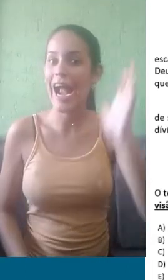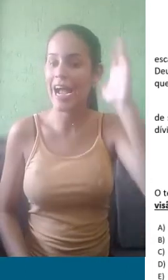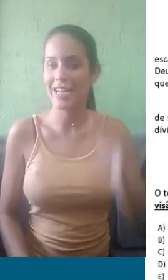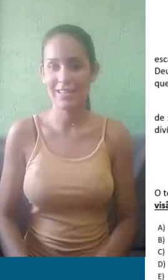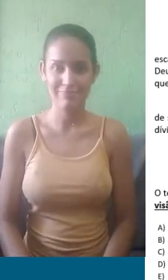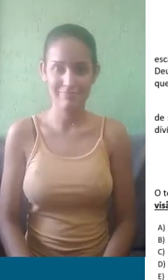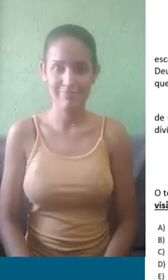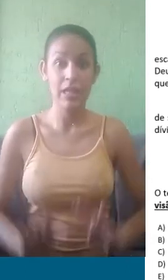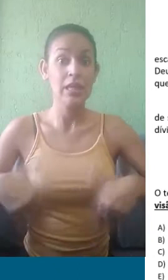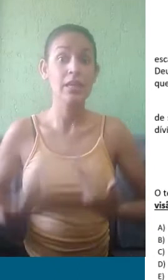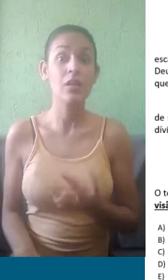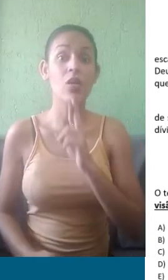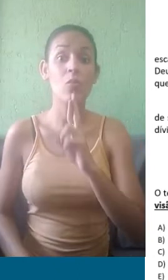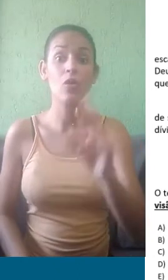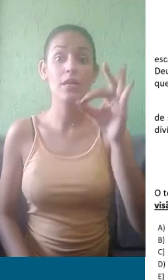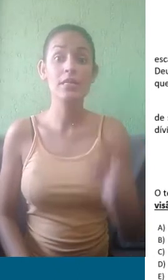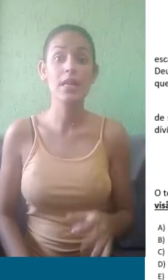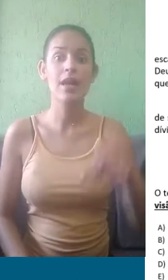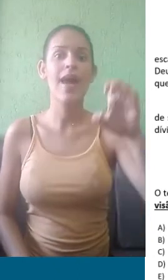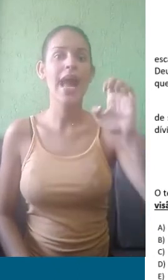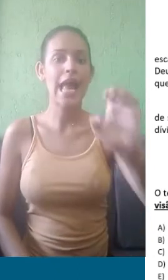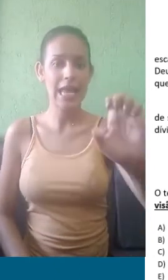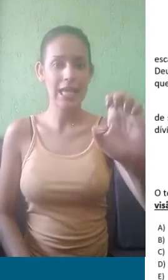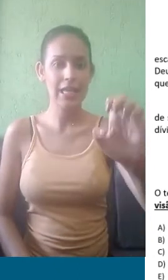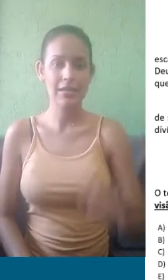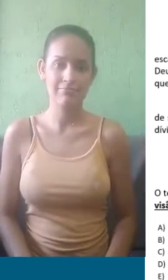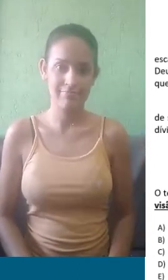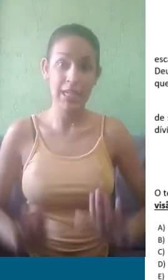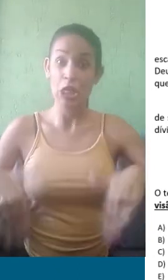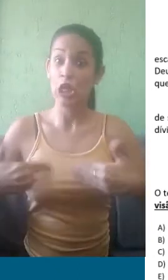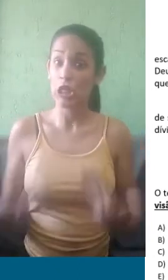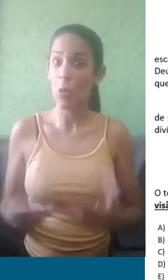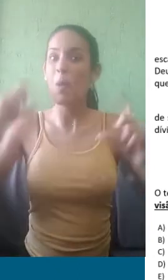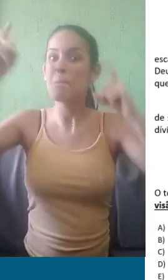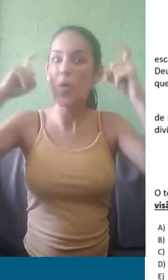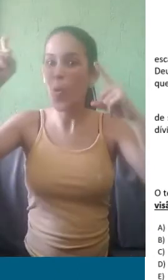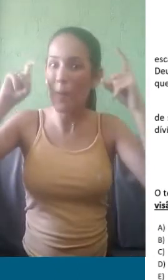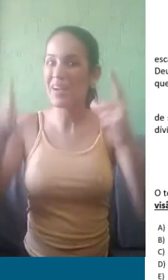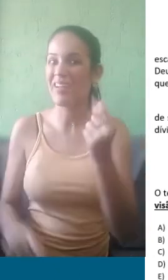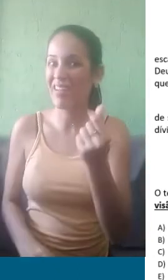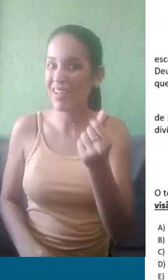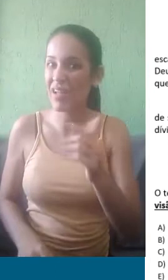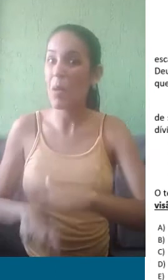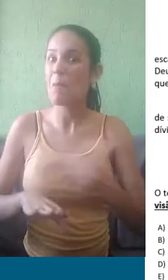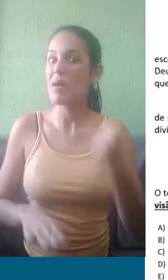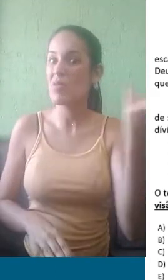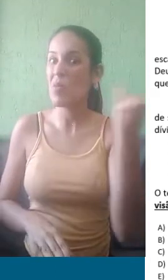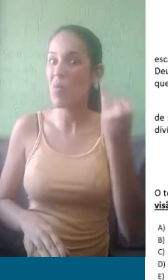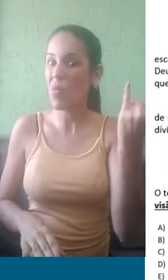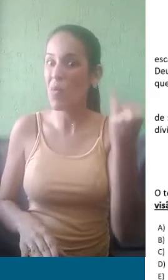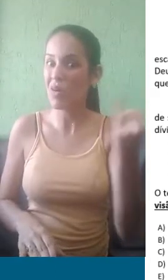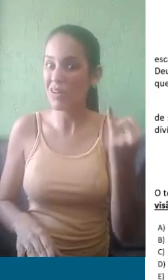correta é a letra E, pois há uma sobreposição financeira ao sentimento amoroso exigido pelo casamento,